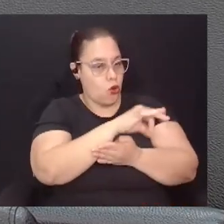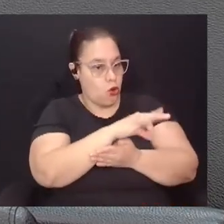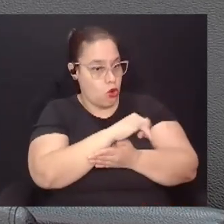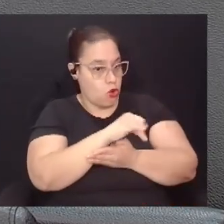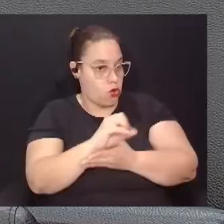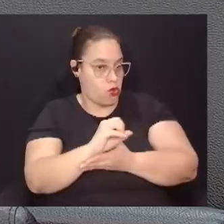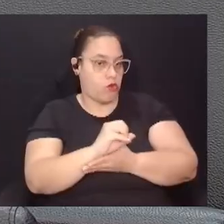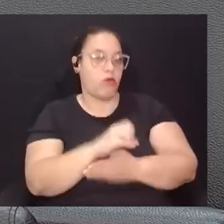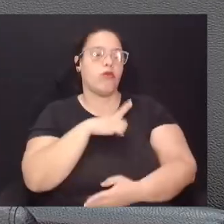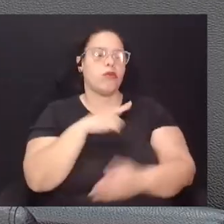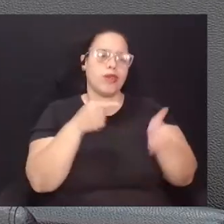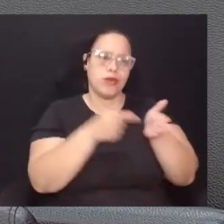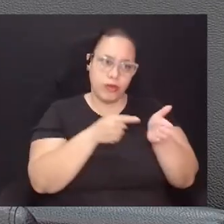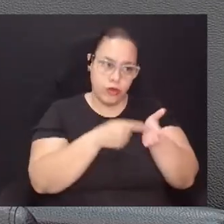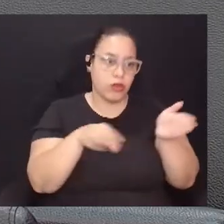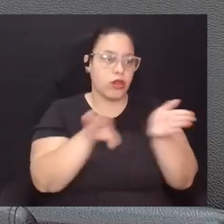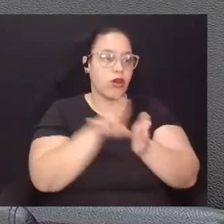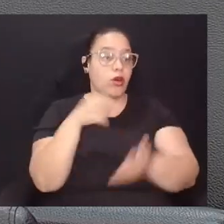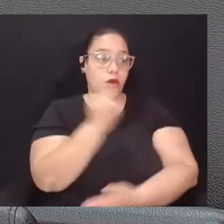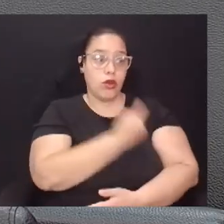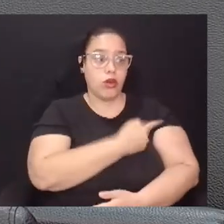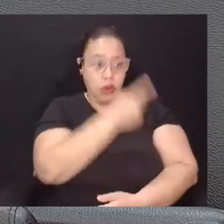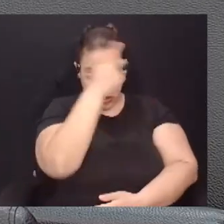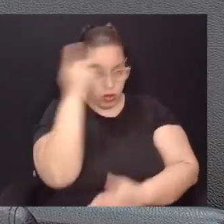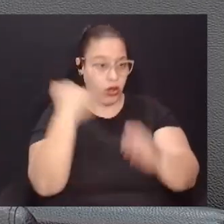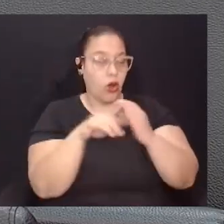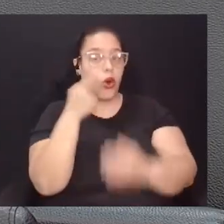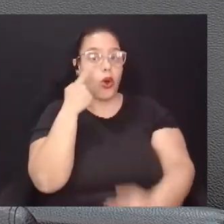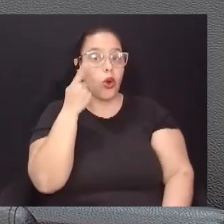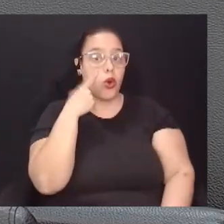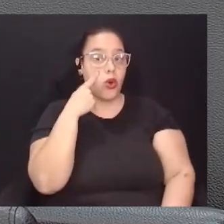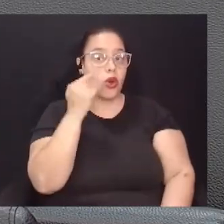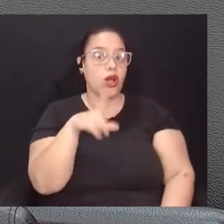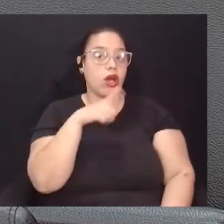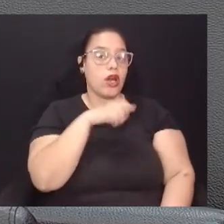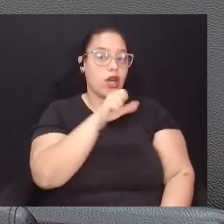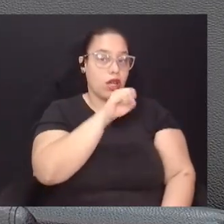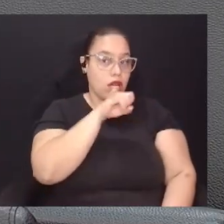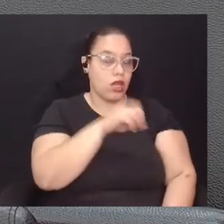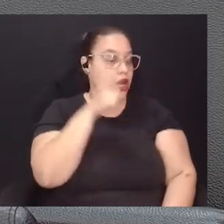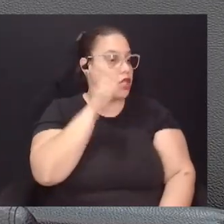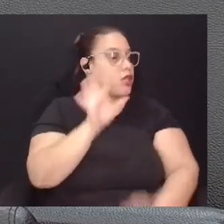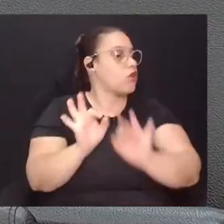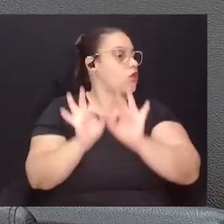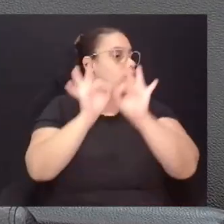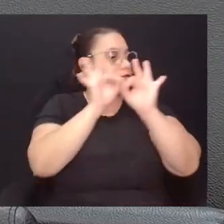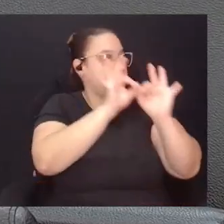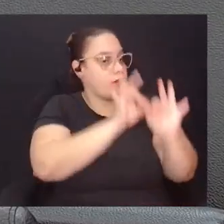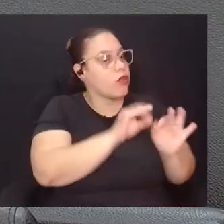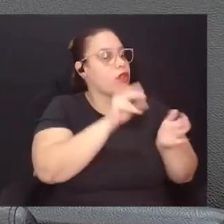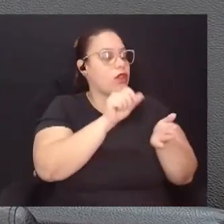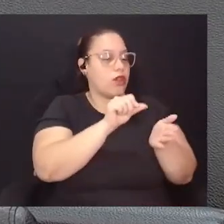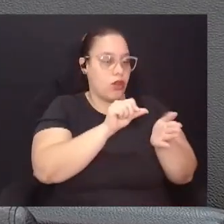vezes a gente tem, mesmo a denúncia, quando chegam para a gente, as pessoas mandam assim, olha, já tem esse SEI, vocês conseguem acompanhar?